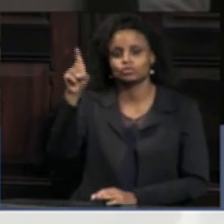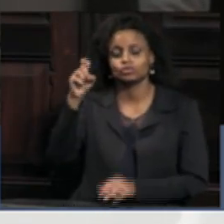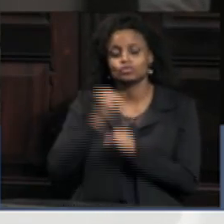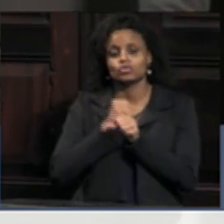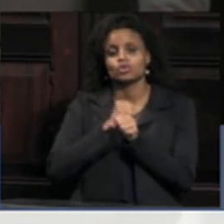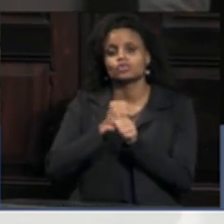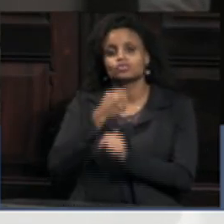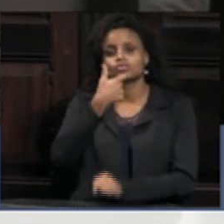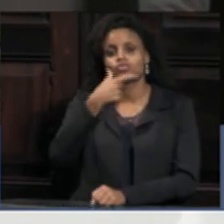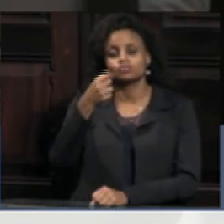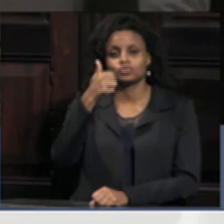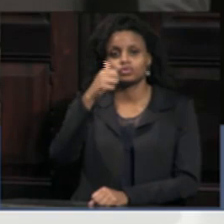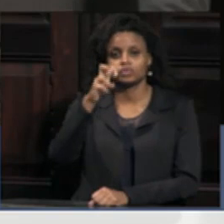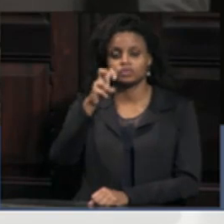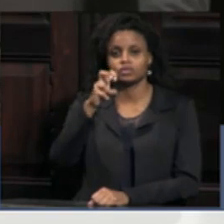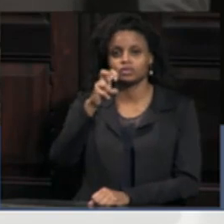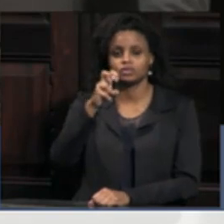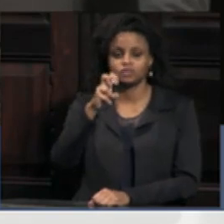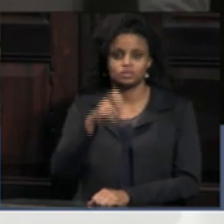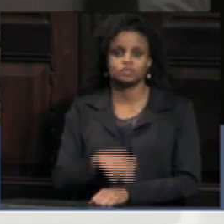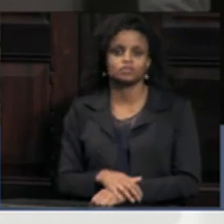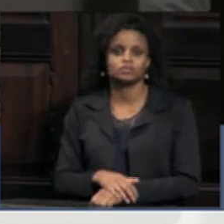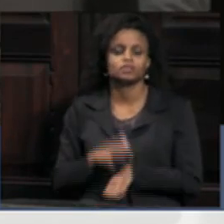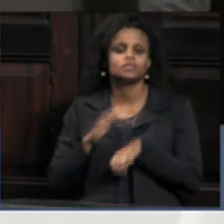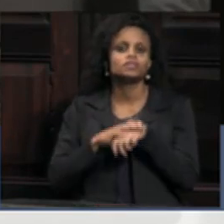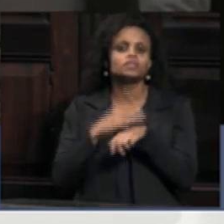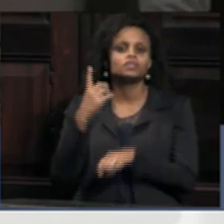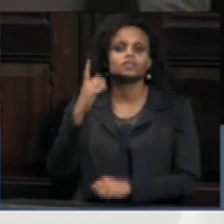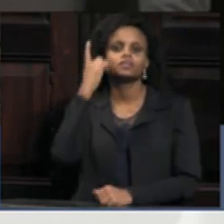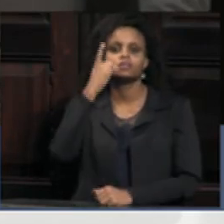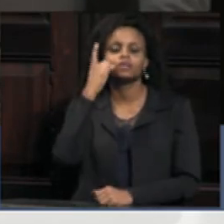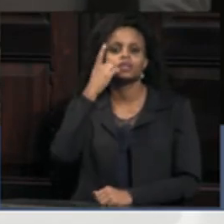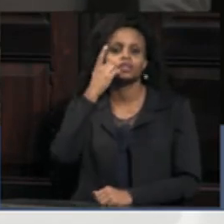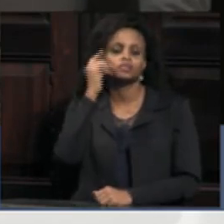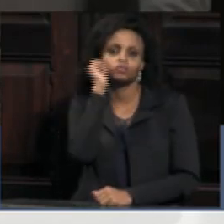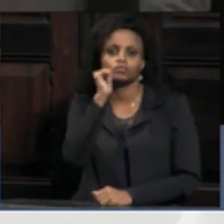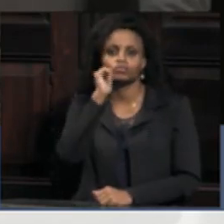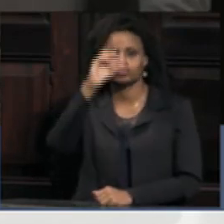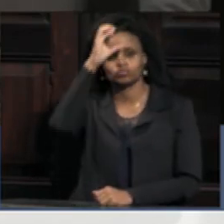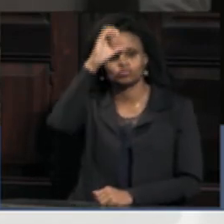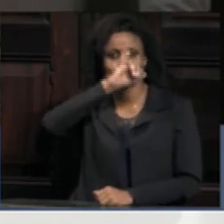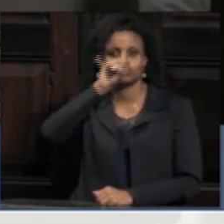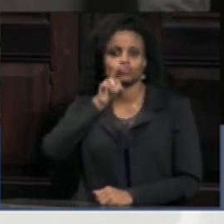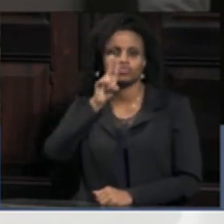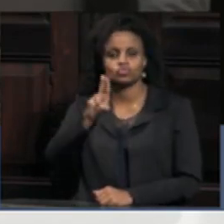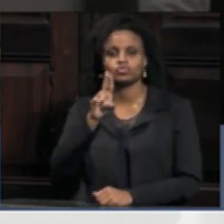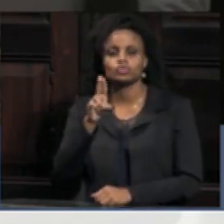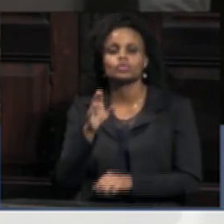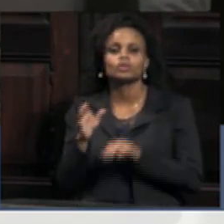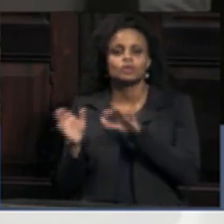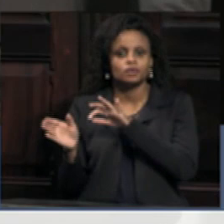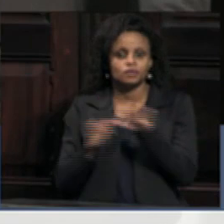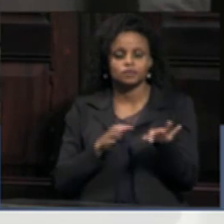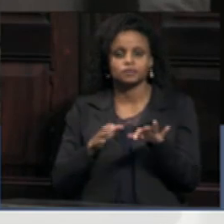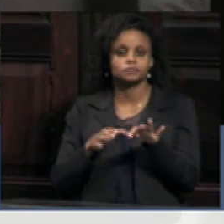588/2015, projeto de lei de autoria do deputado Tiaju e Flávio Serafini.